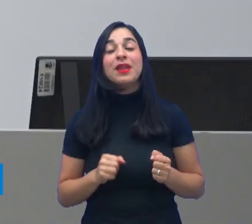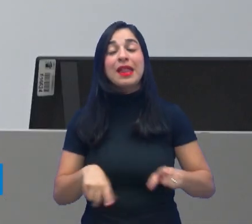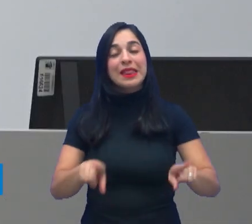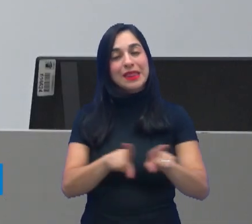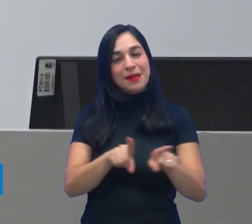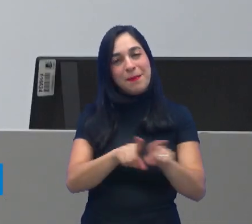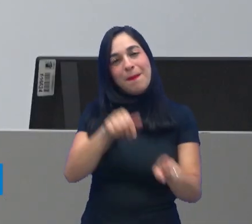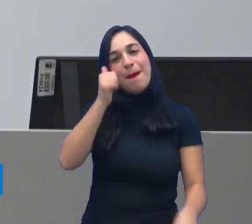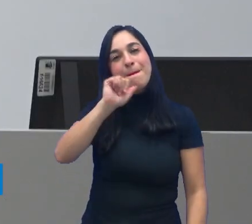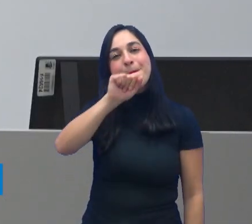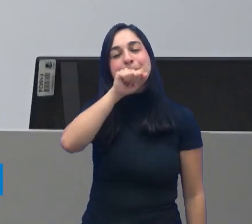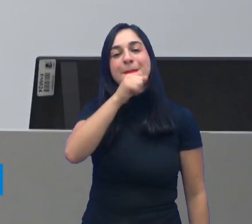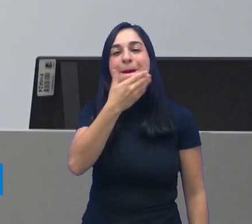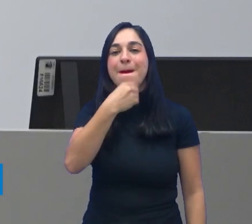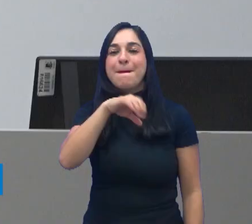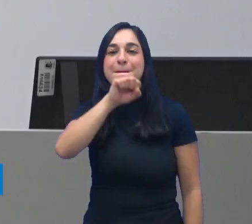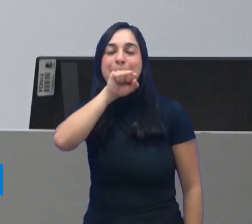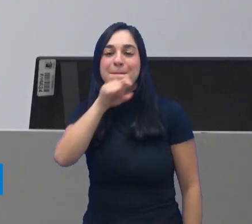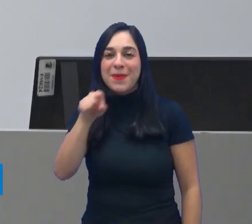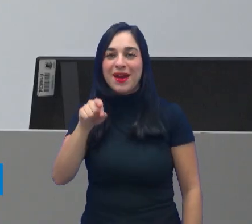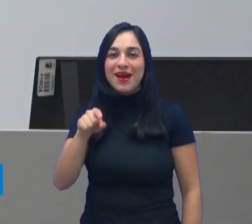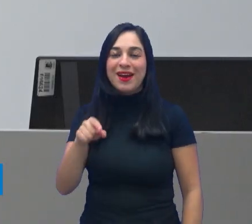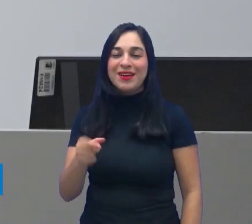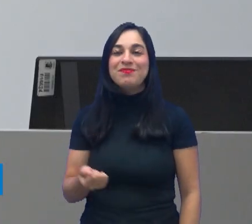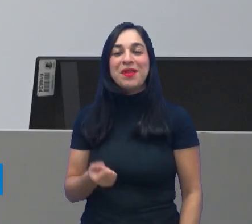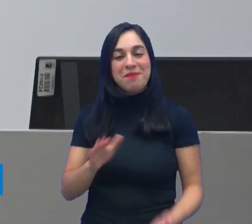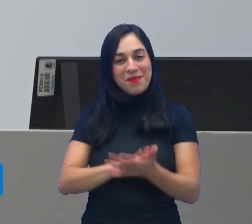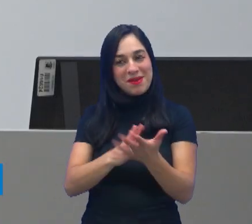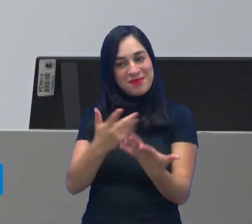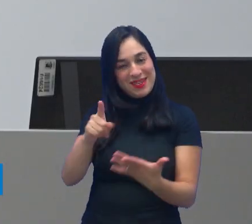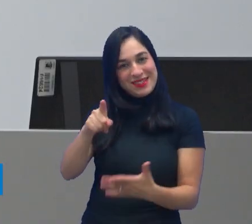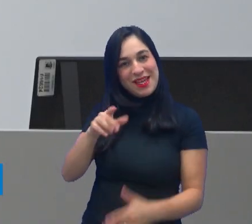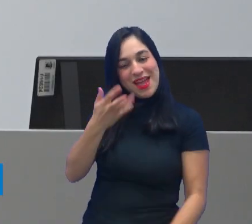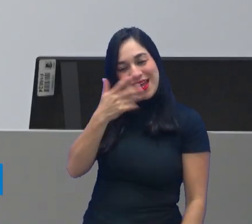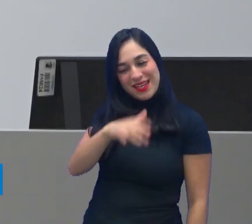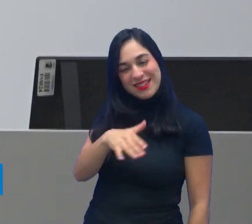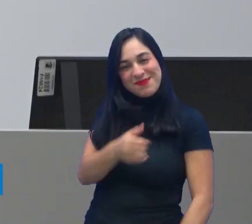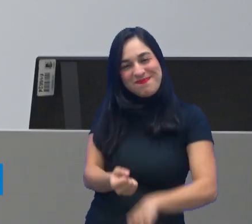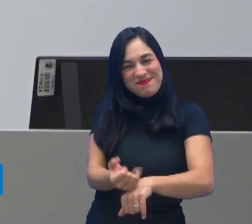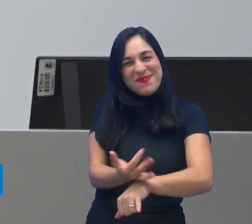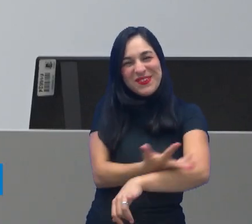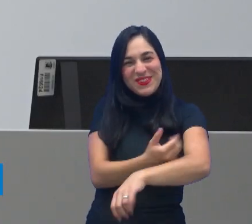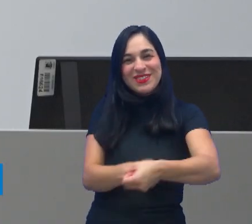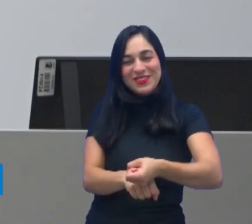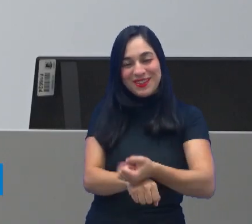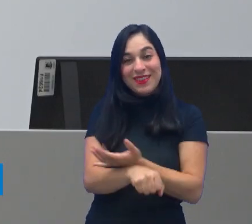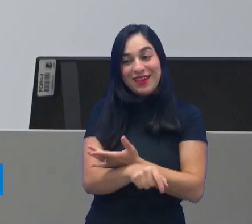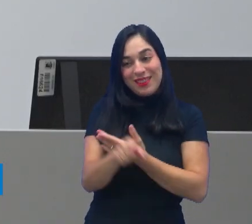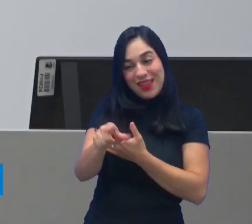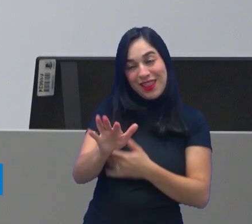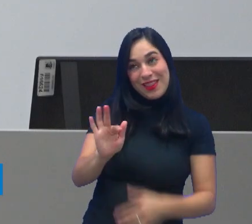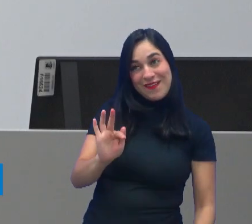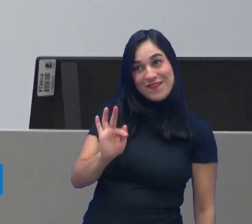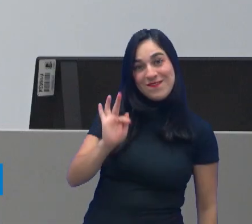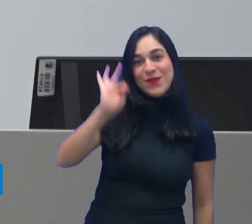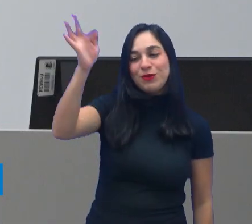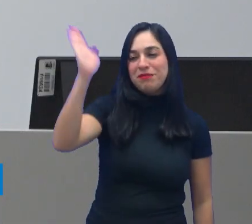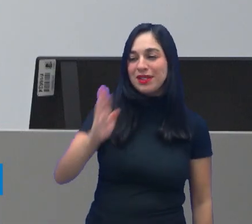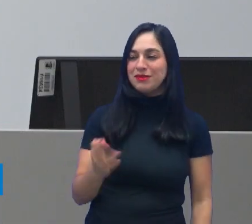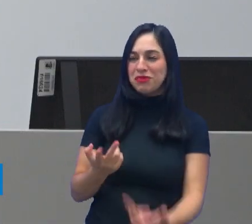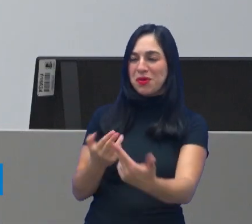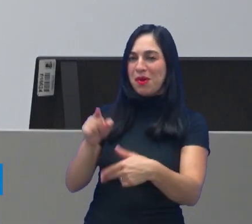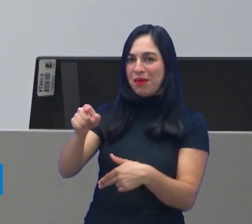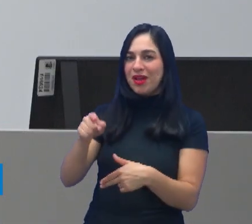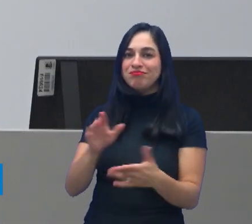de Yasmin. Yasmin ficou emocionada lá, né, Marcão? O futuro do nosso Brasil é criança igual a Yasmin. Parabéns,